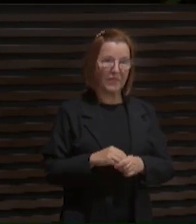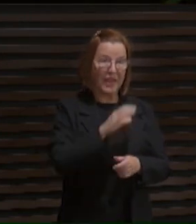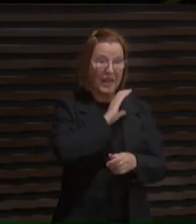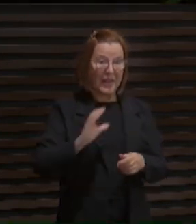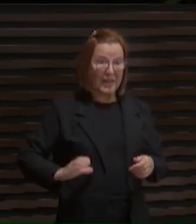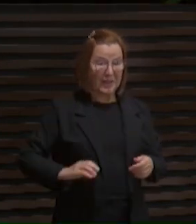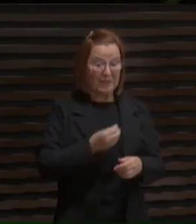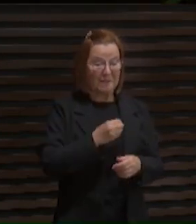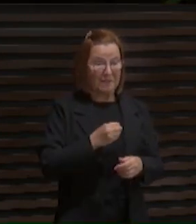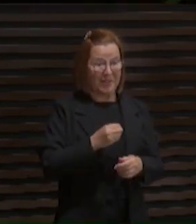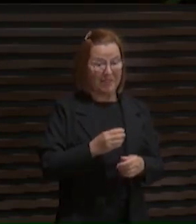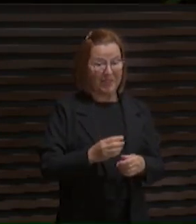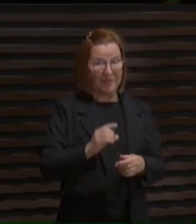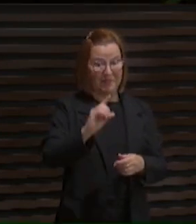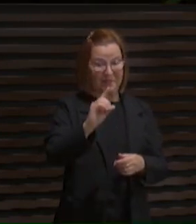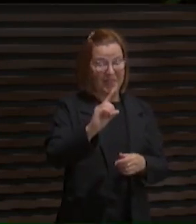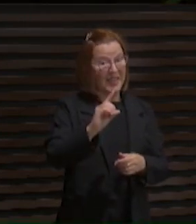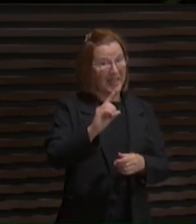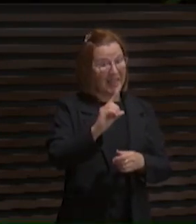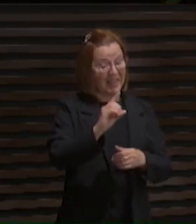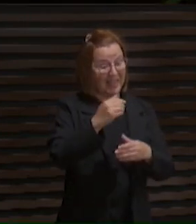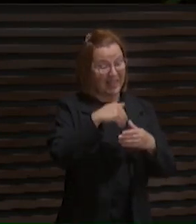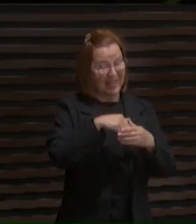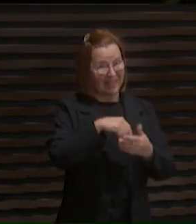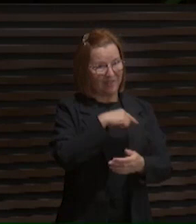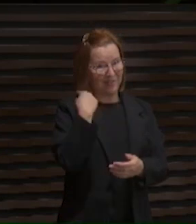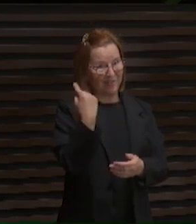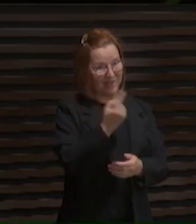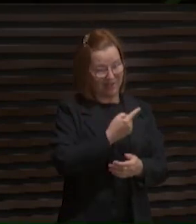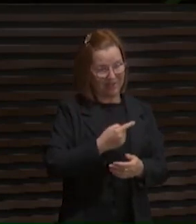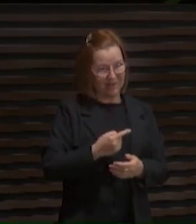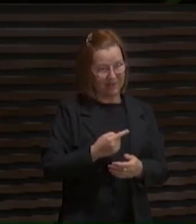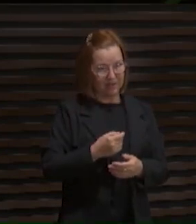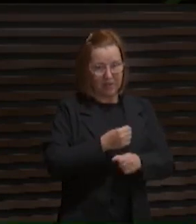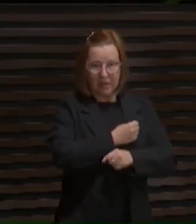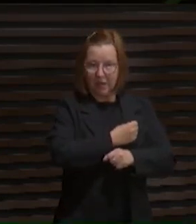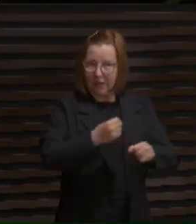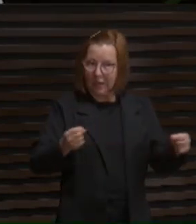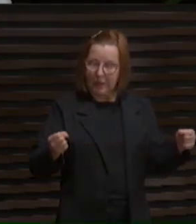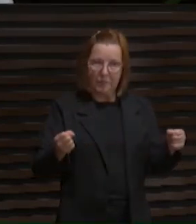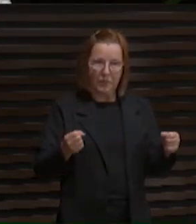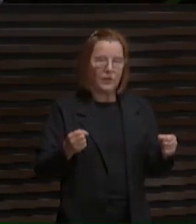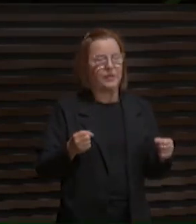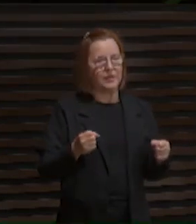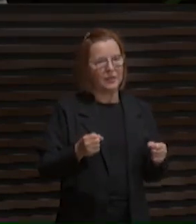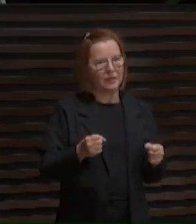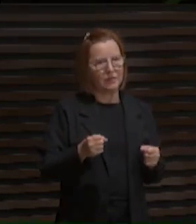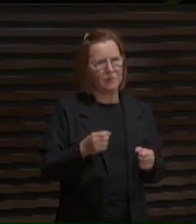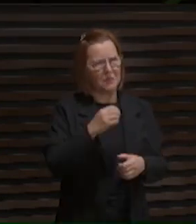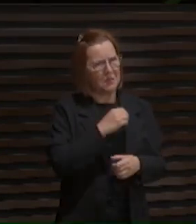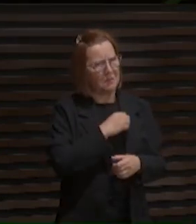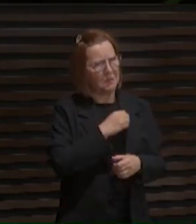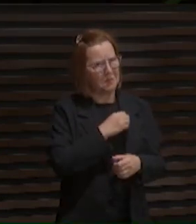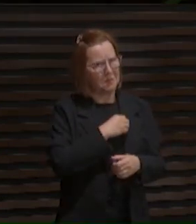vamos permitir que o pecado nos domine? É como você ser curado de uma paralisia e continuar